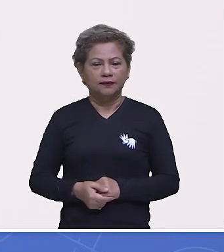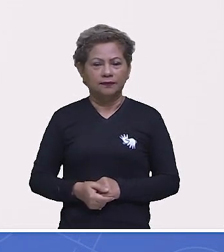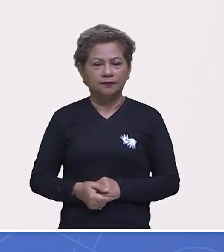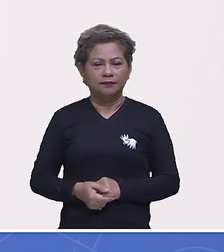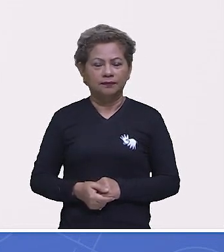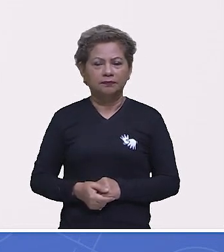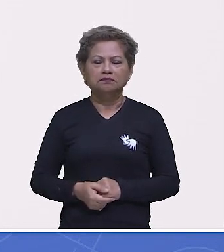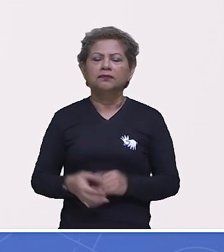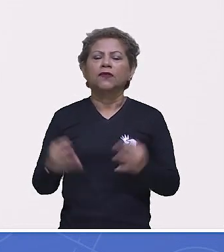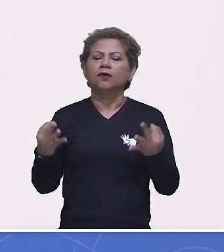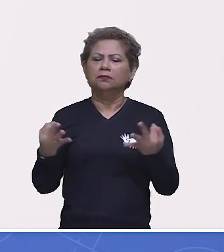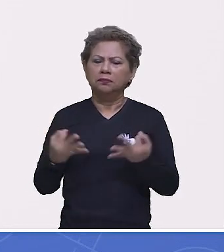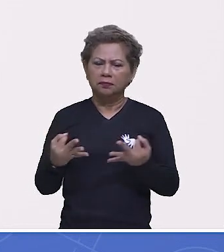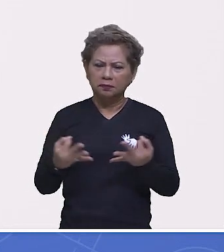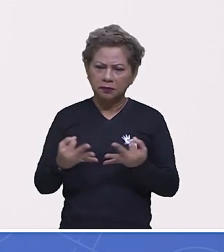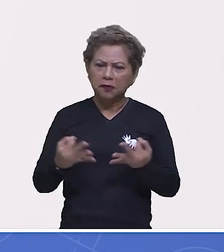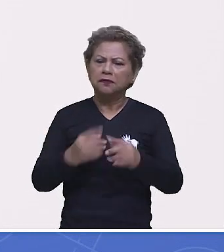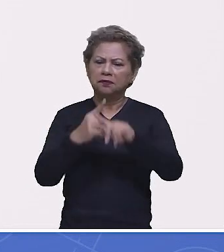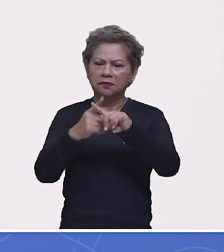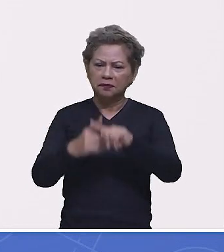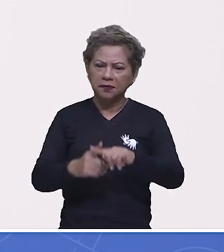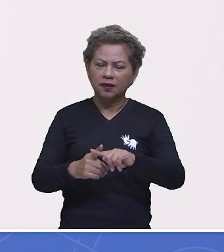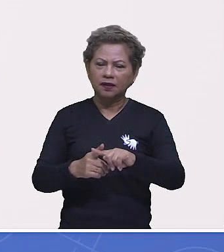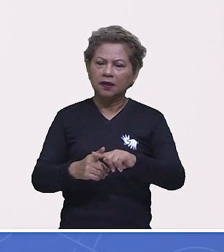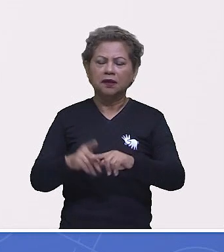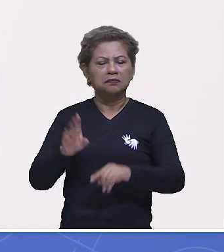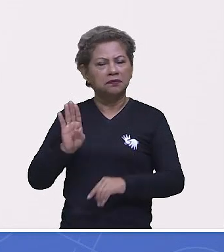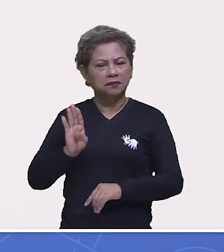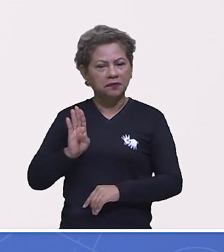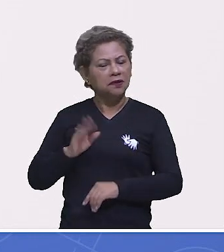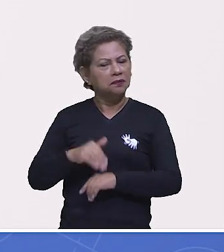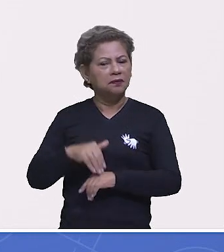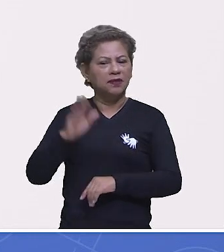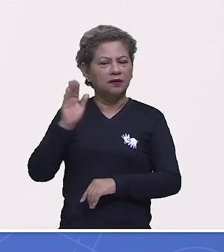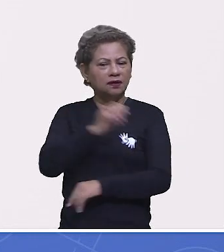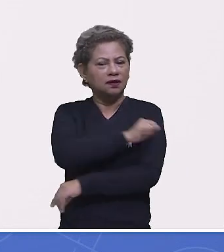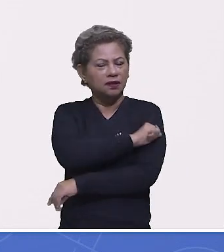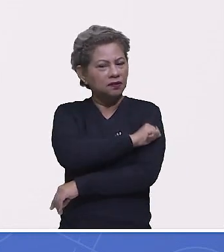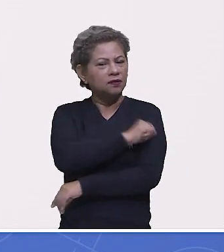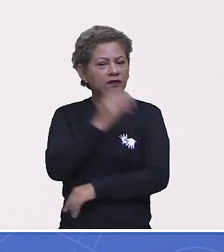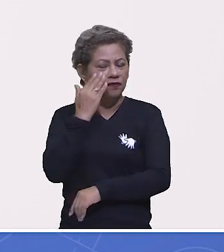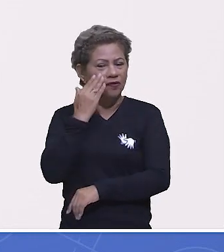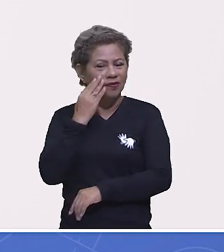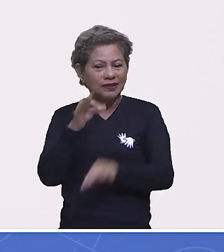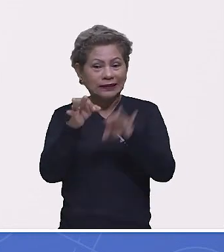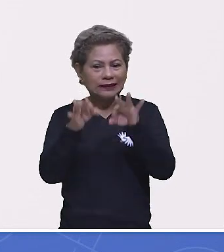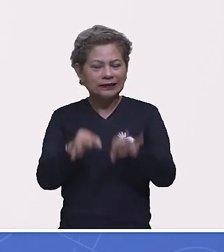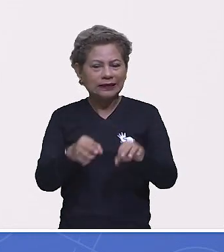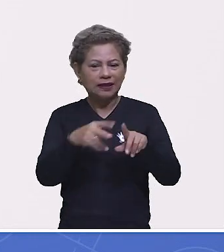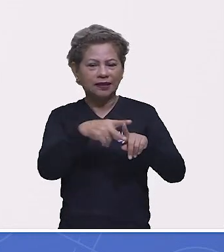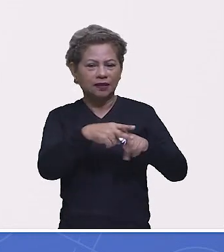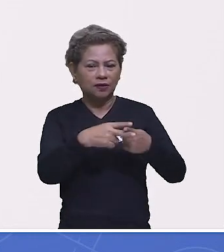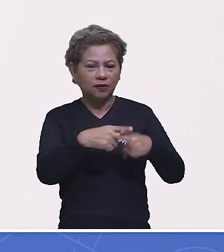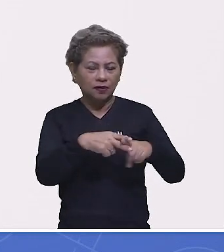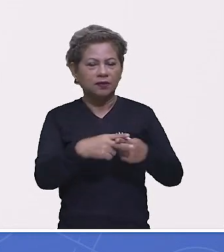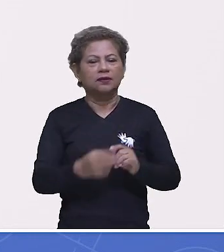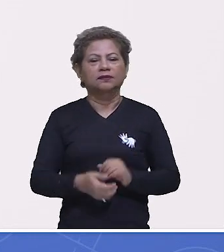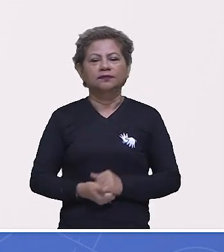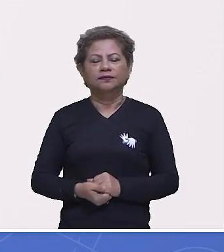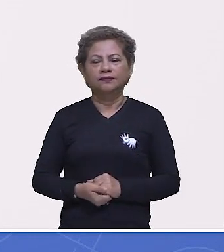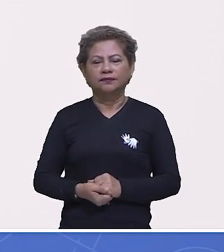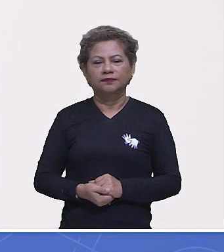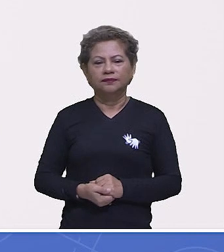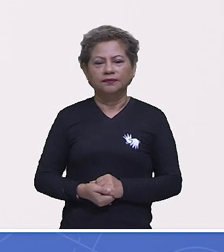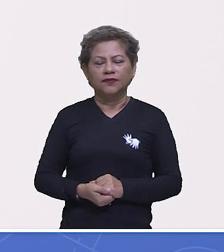Ok. Então, vamos ver agora qual é a resposta correta, né? A Jennifer colocou a